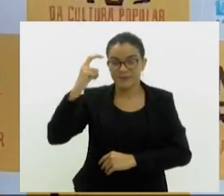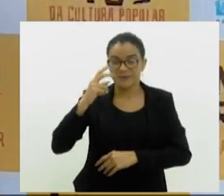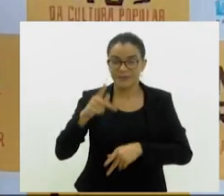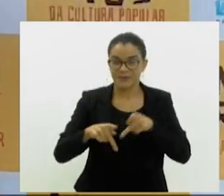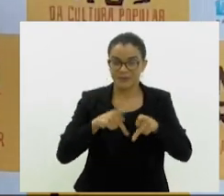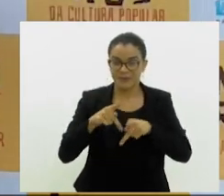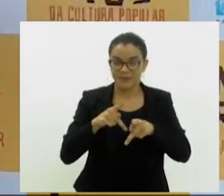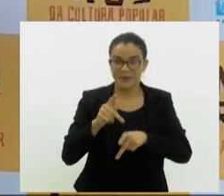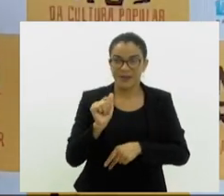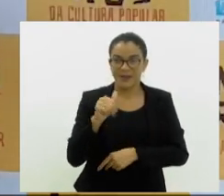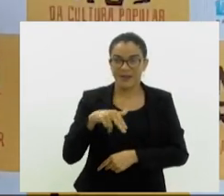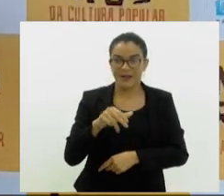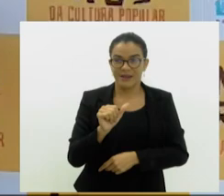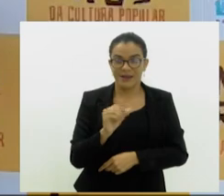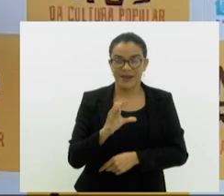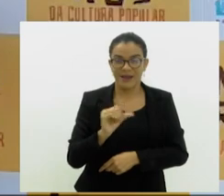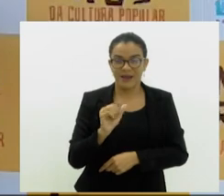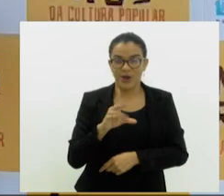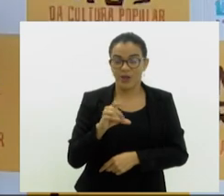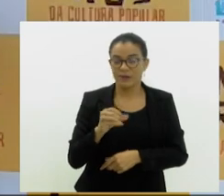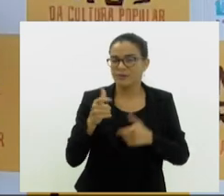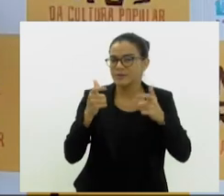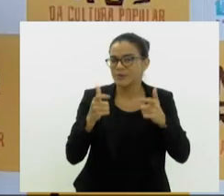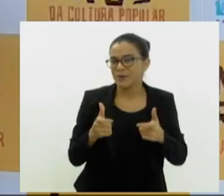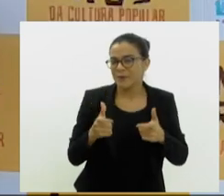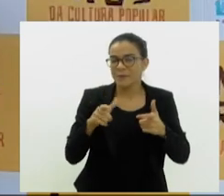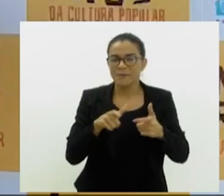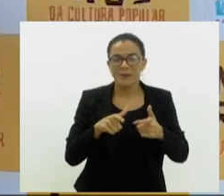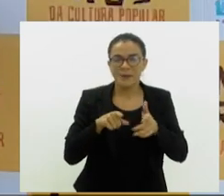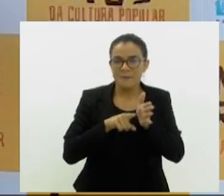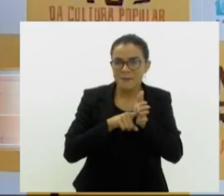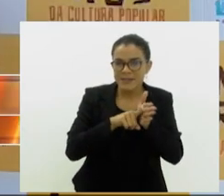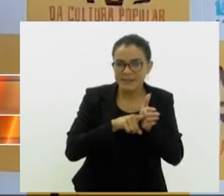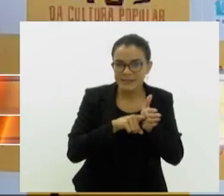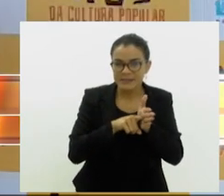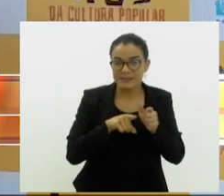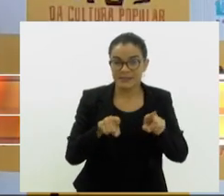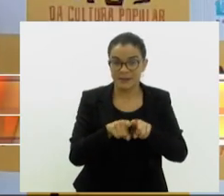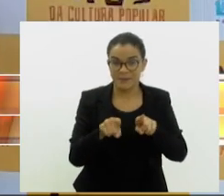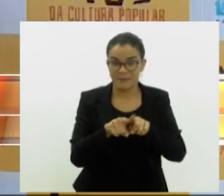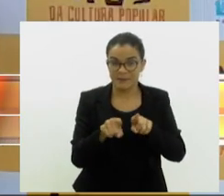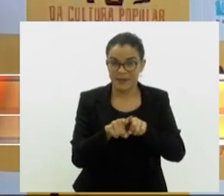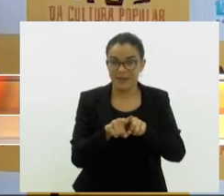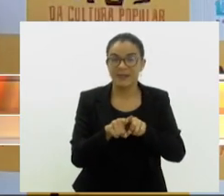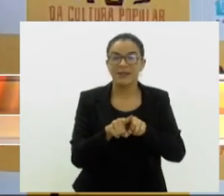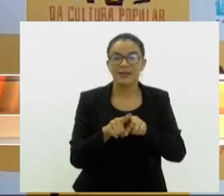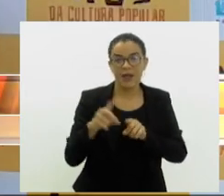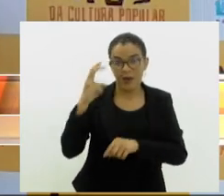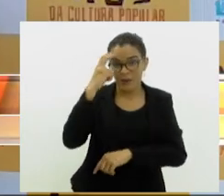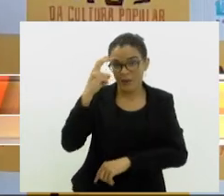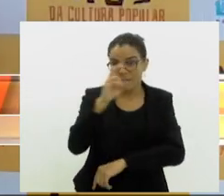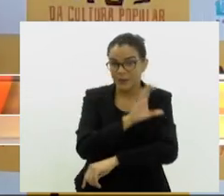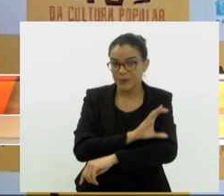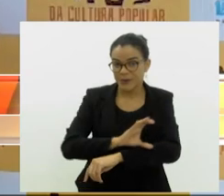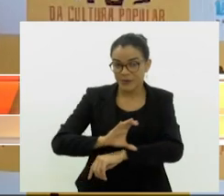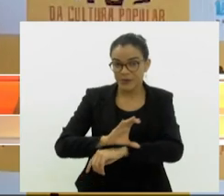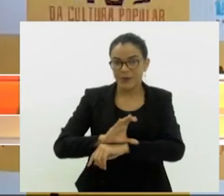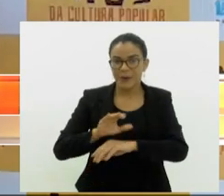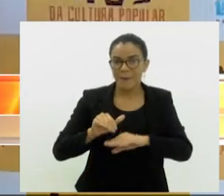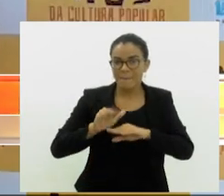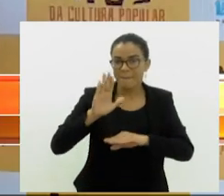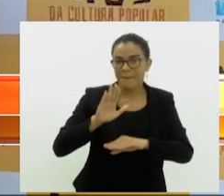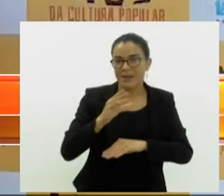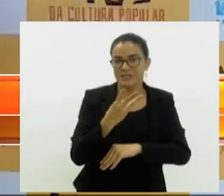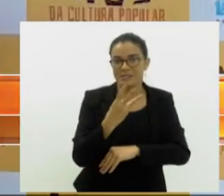Carolina Rosa. Esse evento, ele é fruto do trabalho de pesquisa e salvaguarda com a cultura realizado há mais de